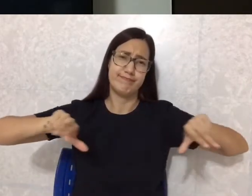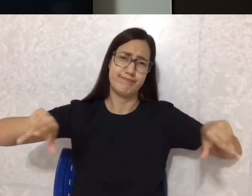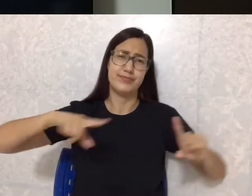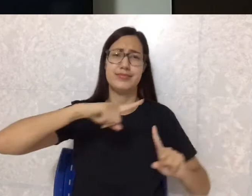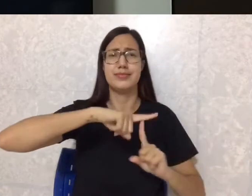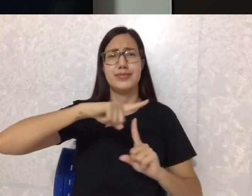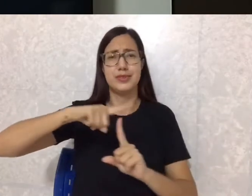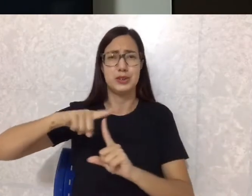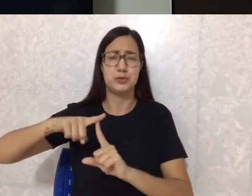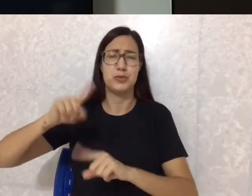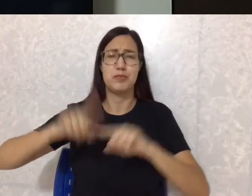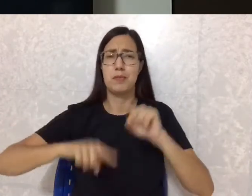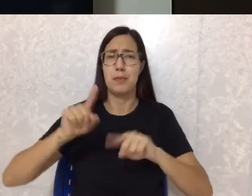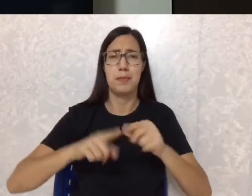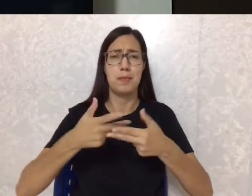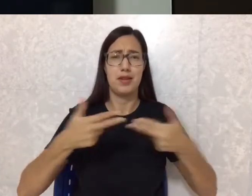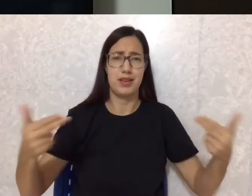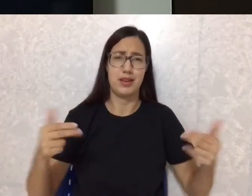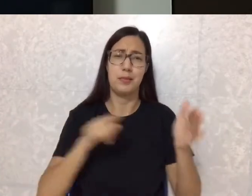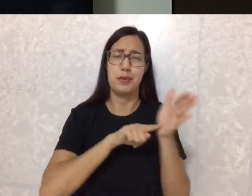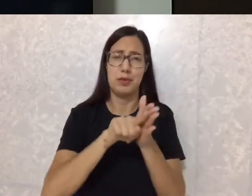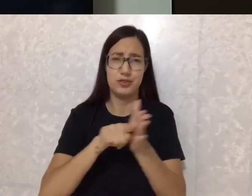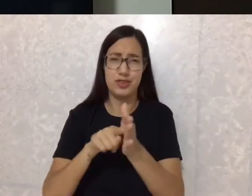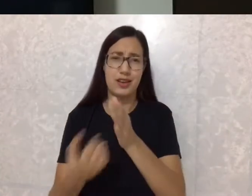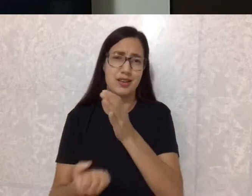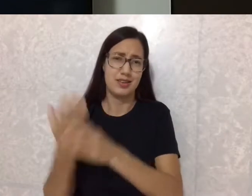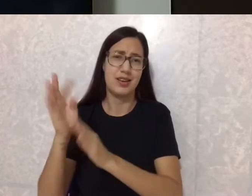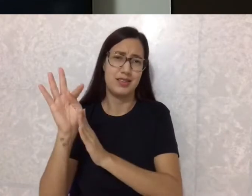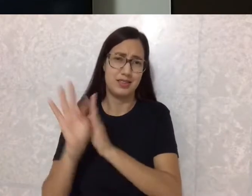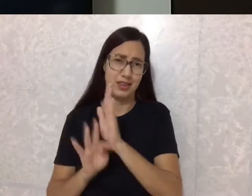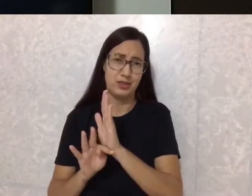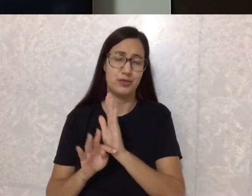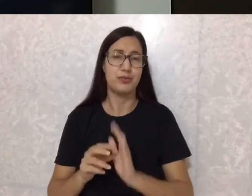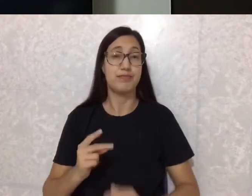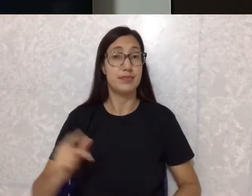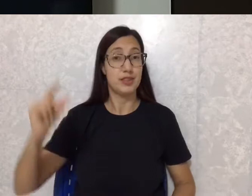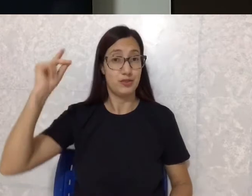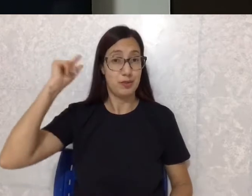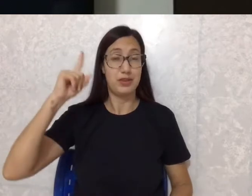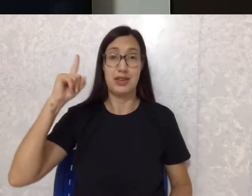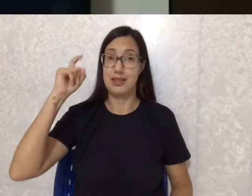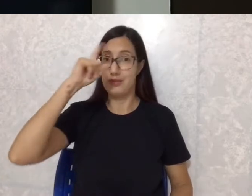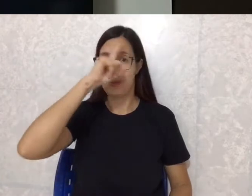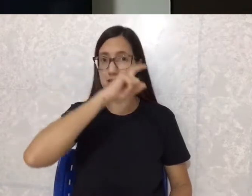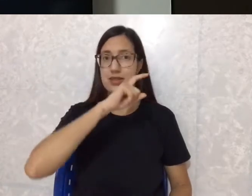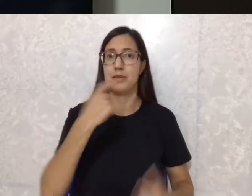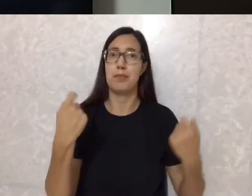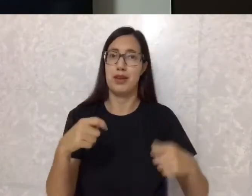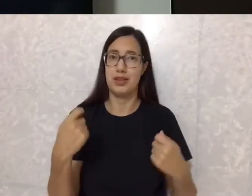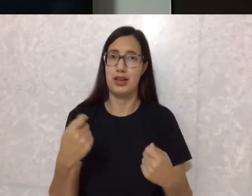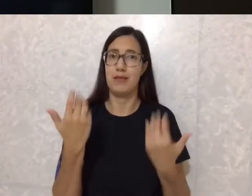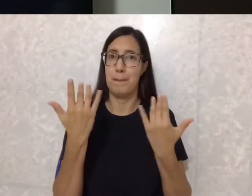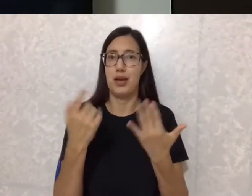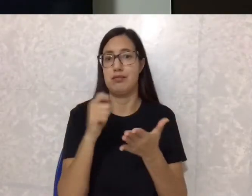de conhecimento passou a ser um pouco menos necessário, né? Então, assim, no passado, essas listas você fazia tudo manualmente e era importante você conhecer